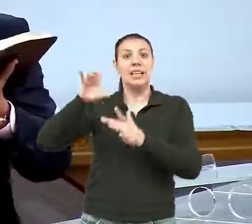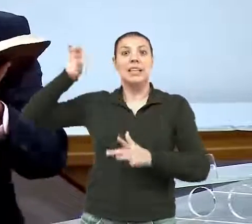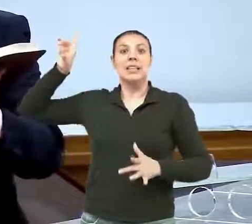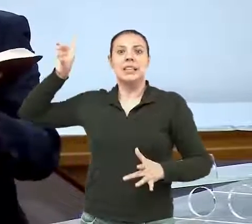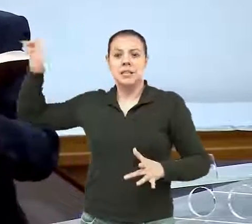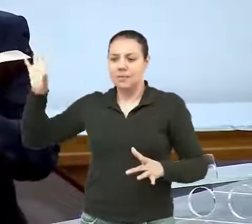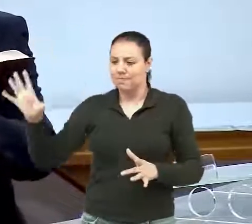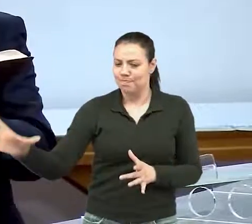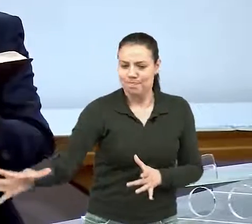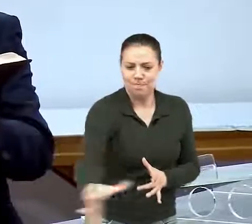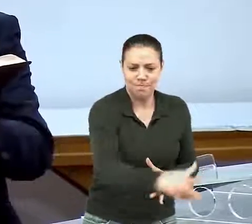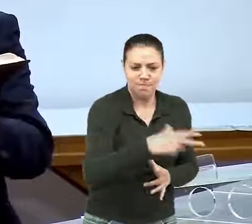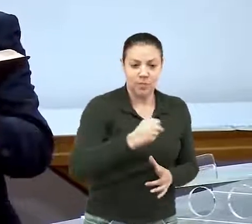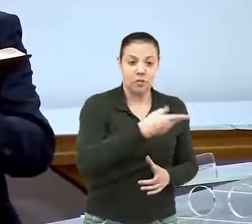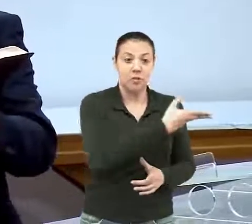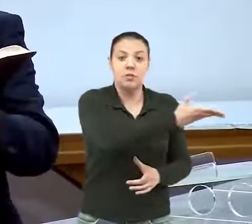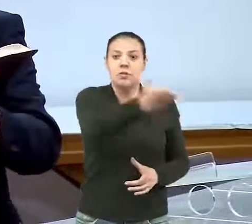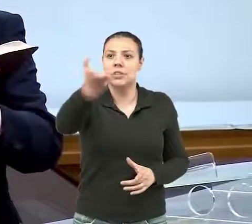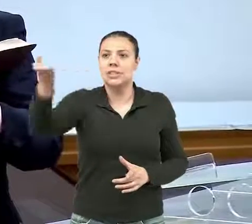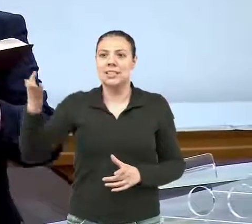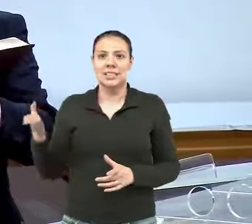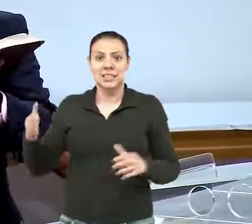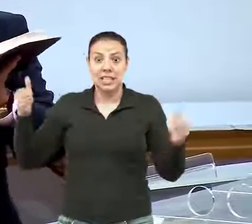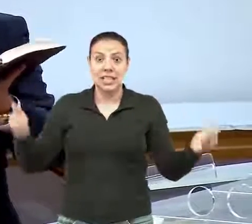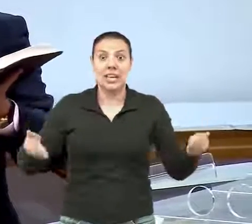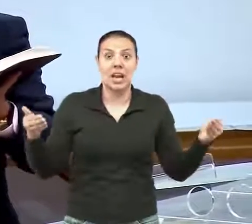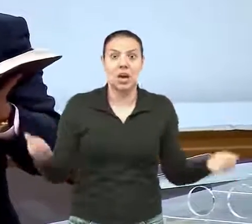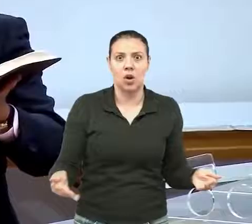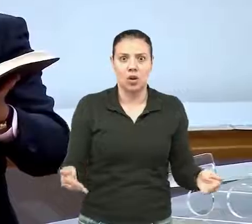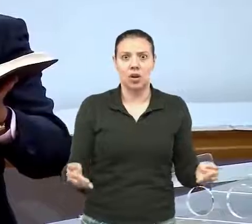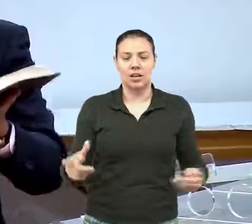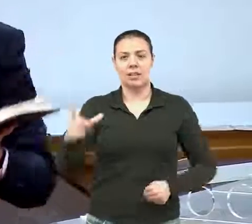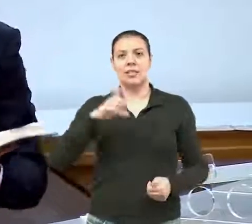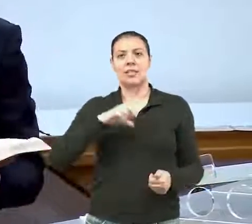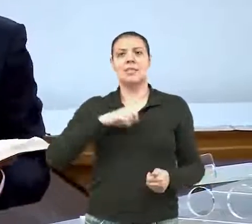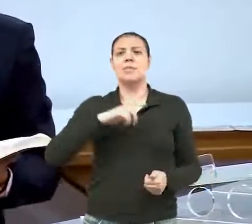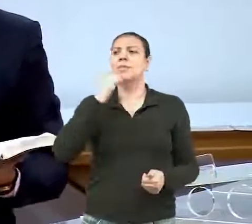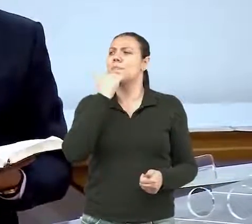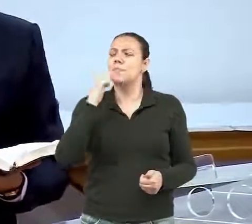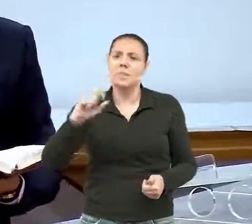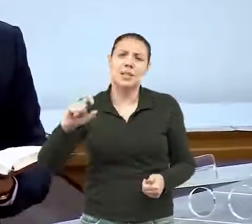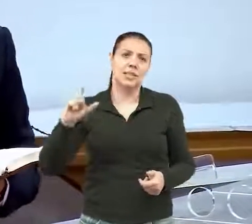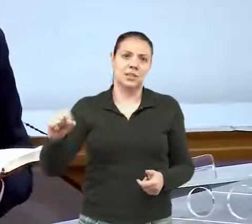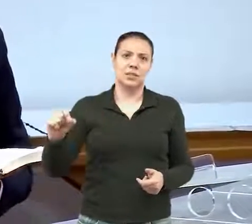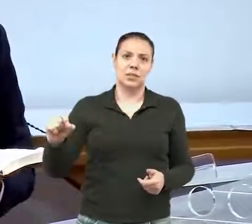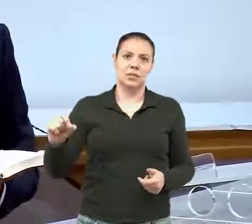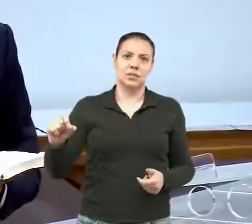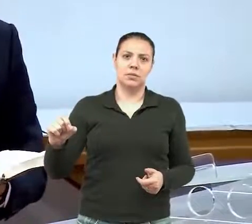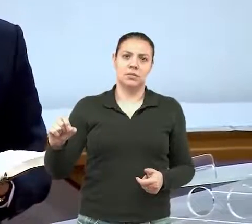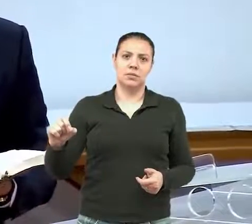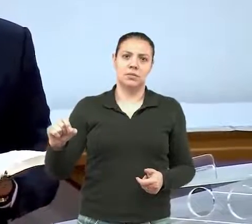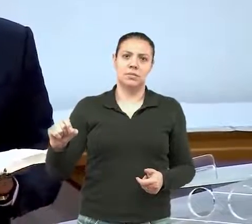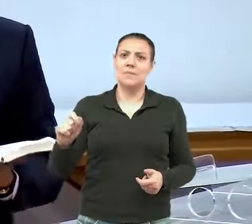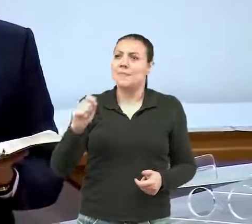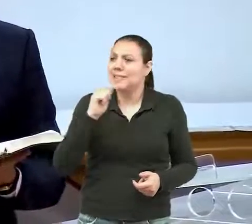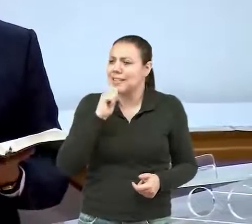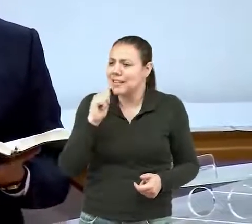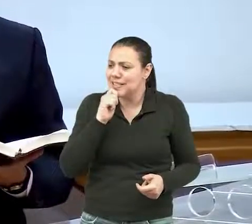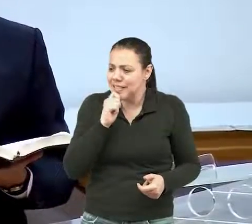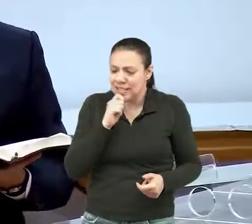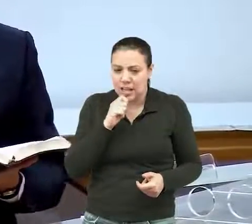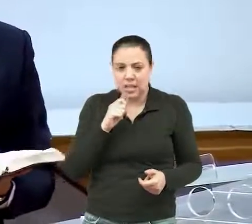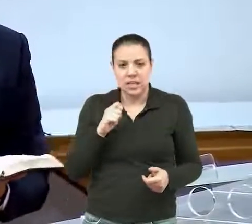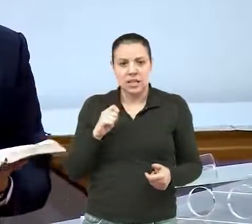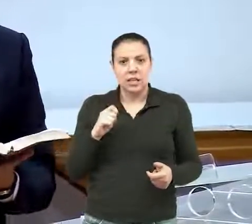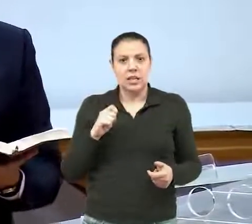Deus resgatou você, agora você foi remido, ainda que como um tição tirado do